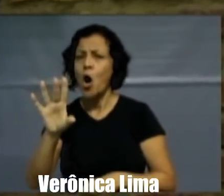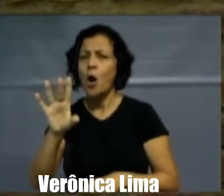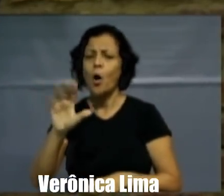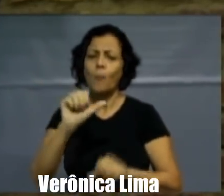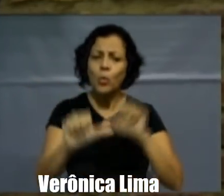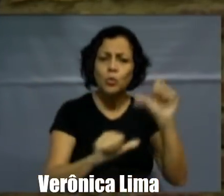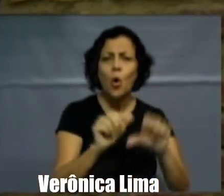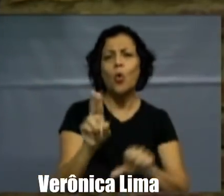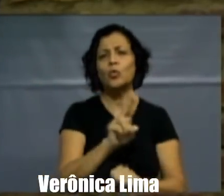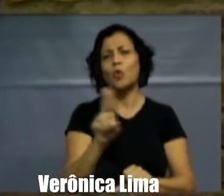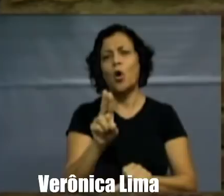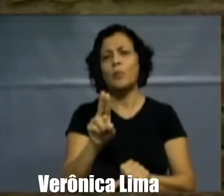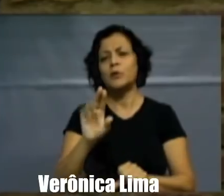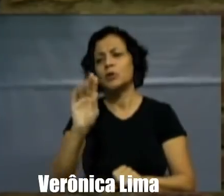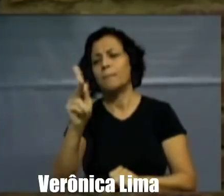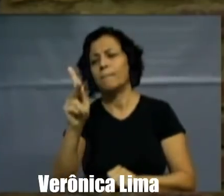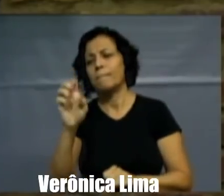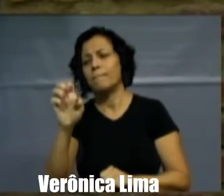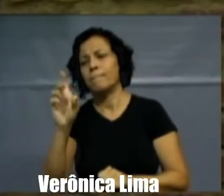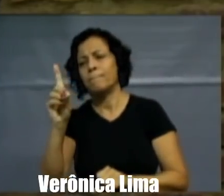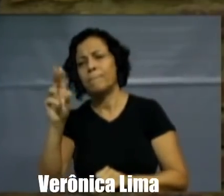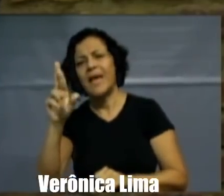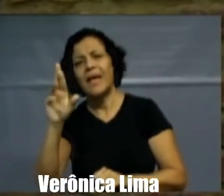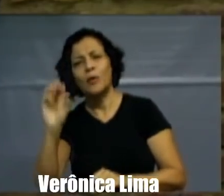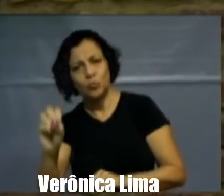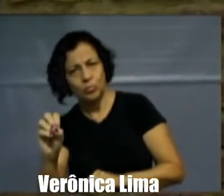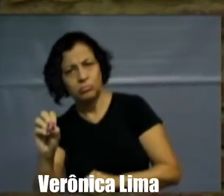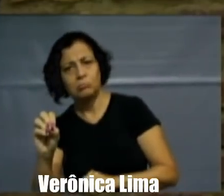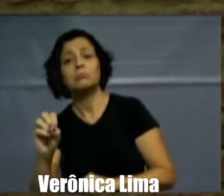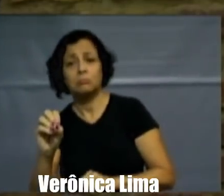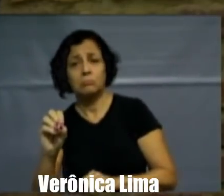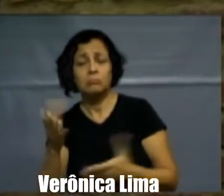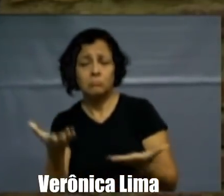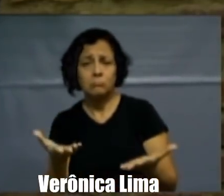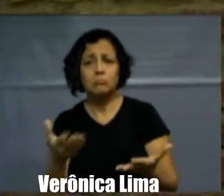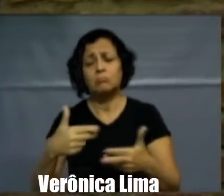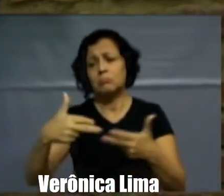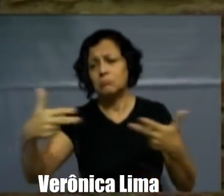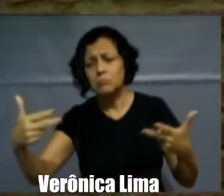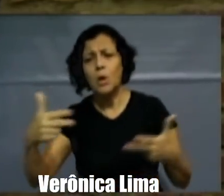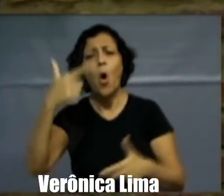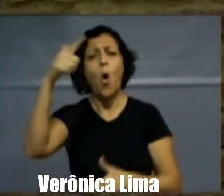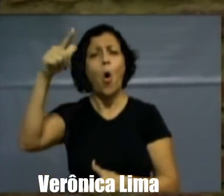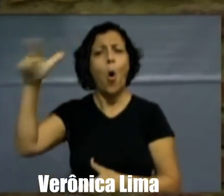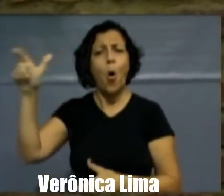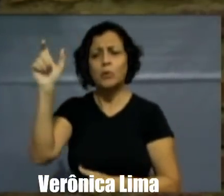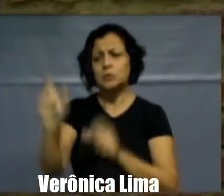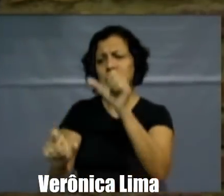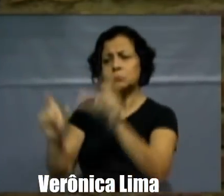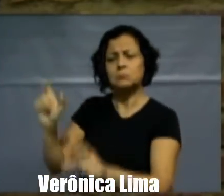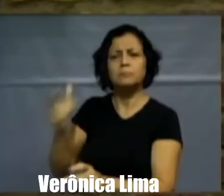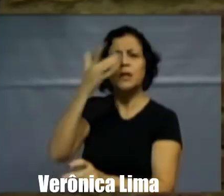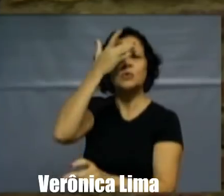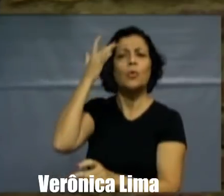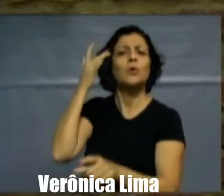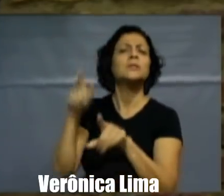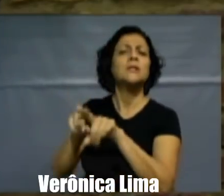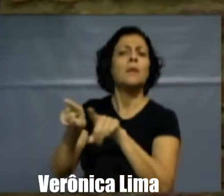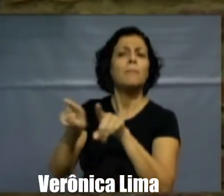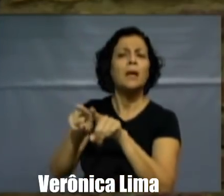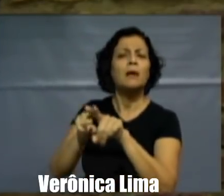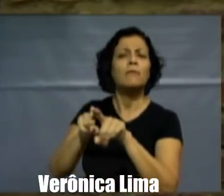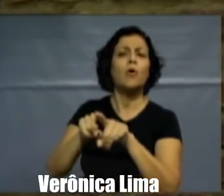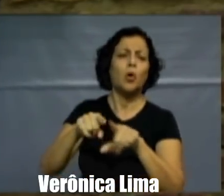o Saulo, que era Saulo, passou a se chamar Paulo, Levi, que depois passou a se chamar Mateus, e